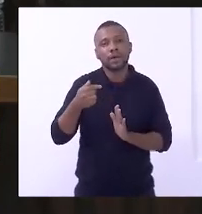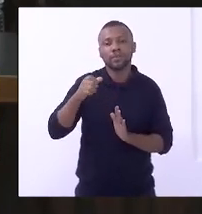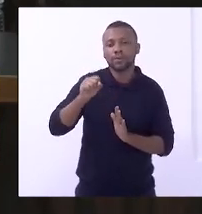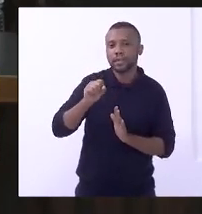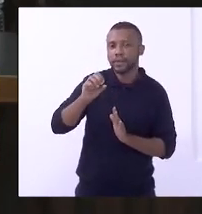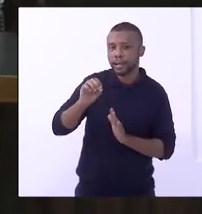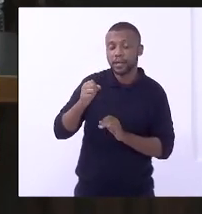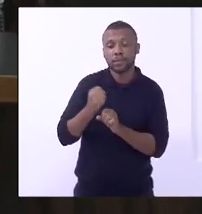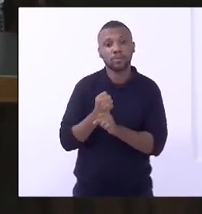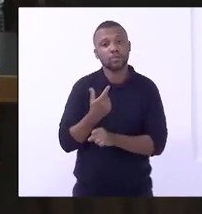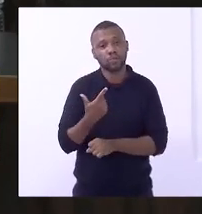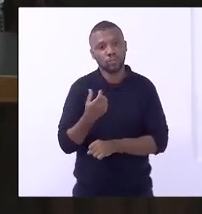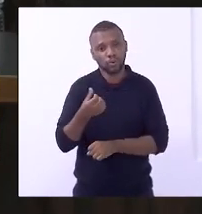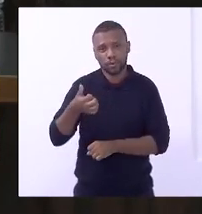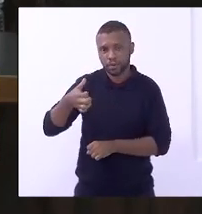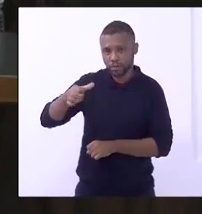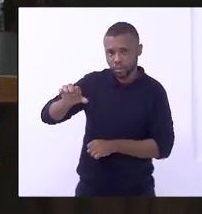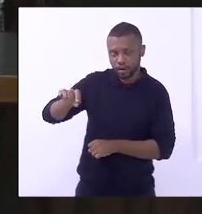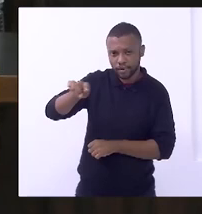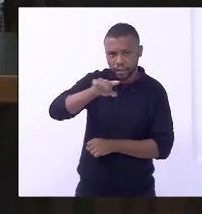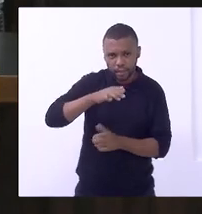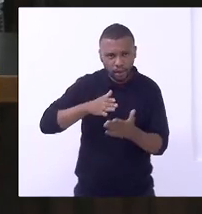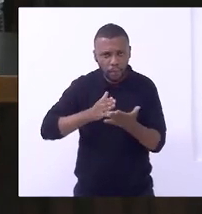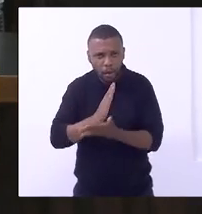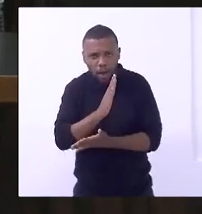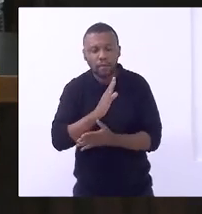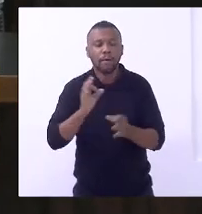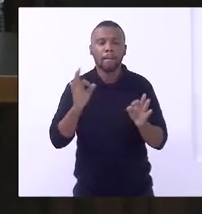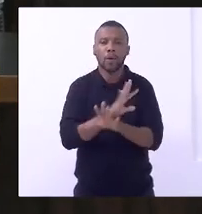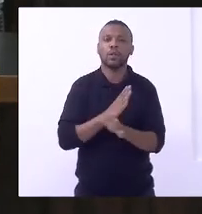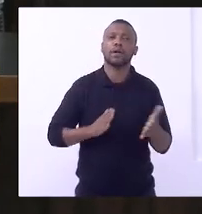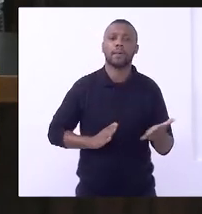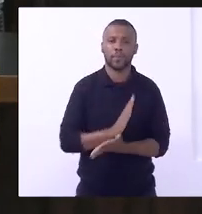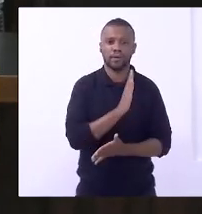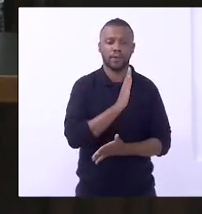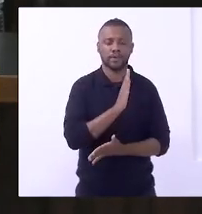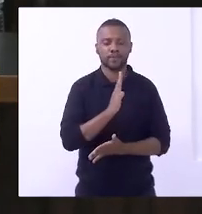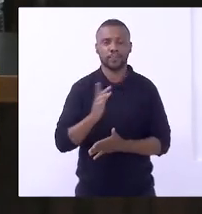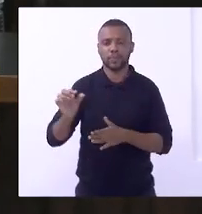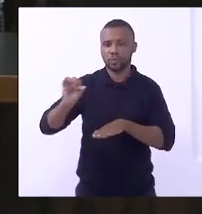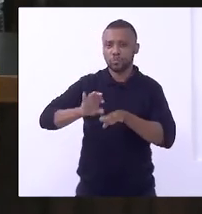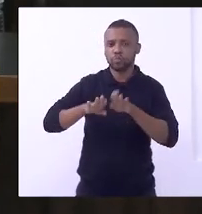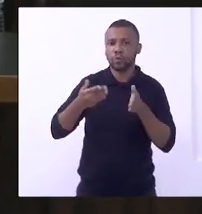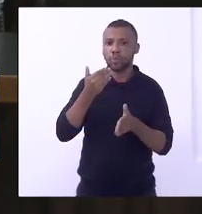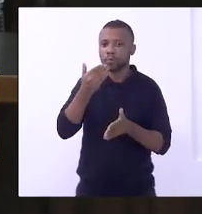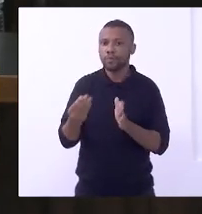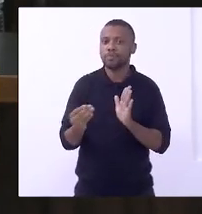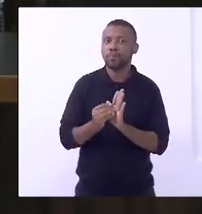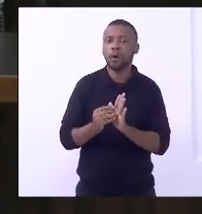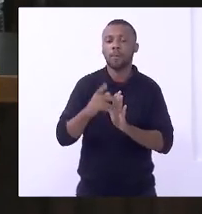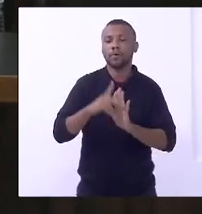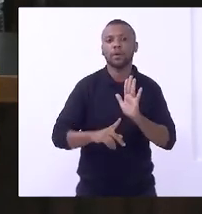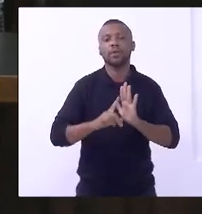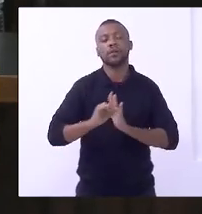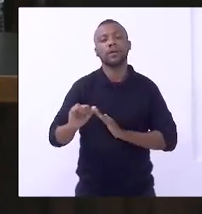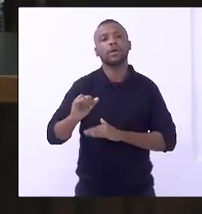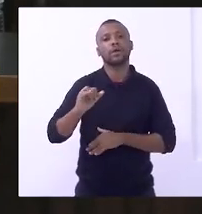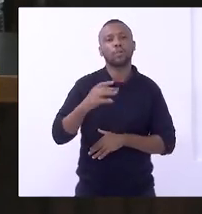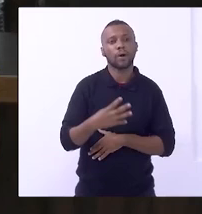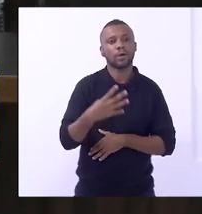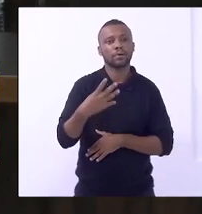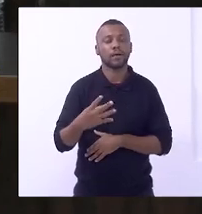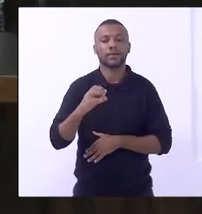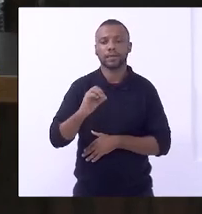2019, da deputada Marta Rocha. Senhores que aprovam, permaneçam como estão. Aprovado. Há sobre a mesa a inclusão na ordem do dia do projeto 4400 de